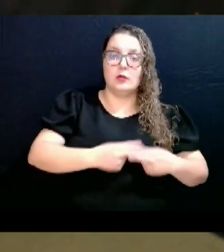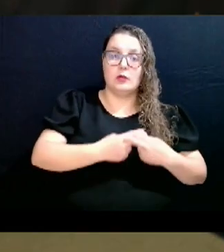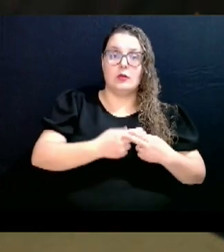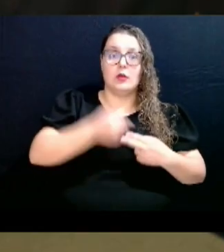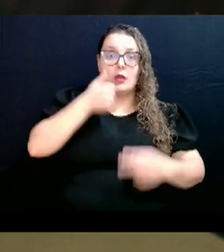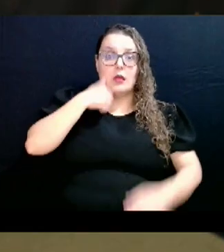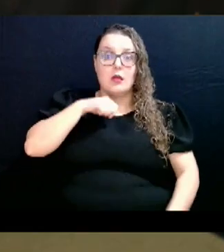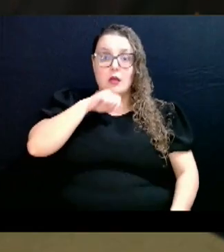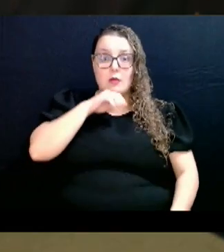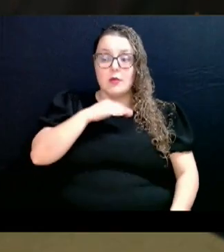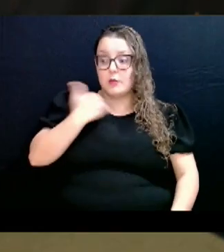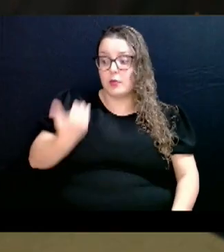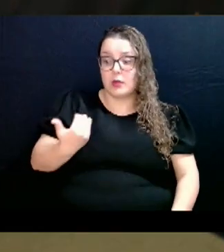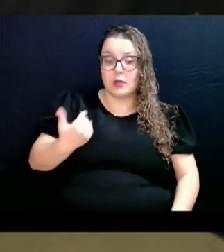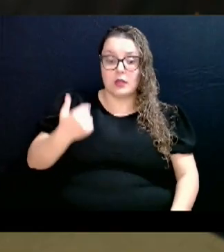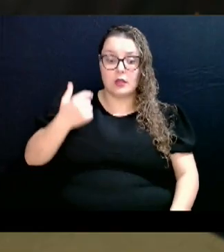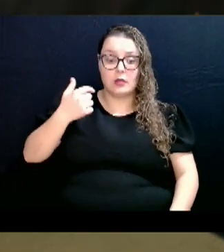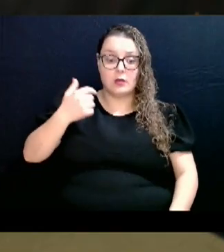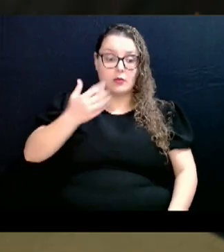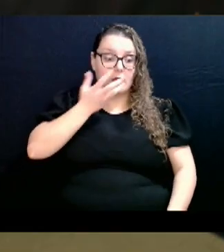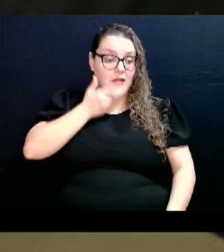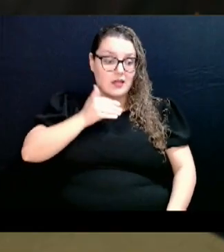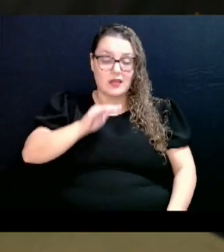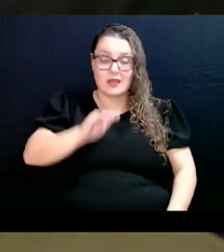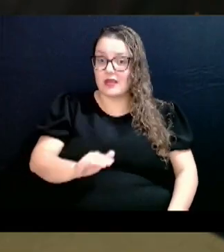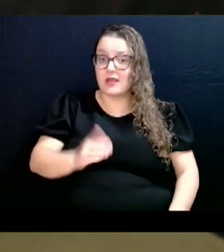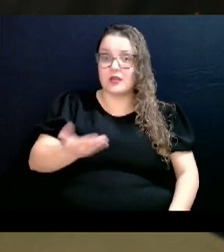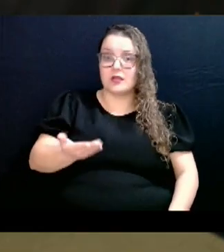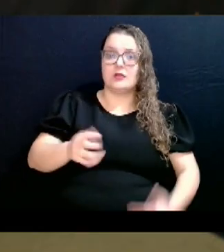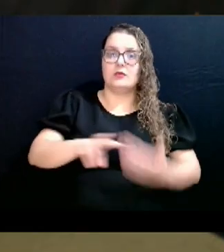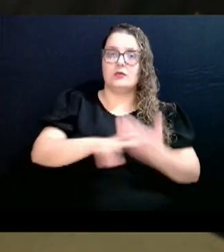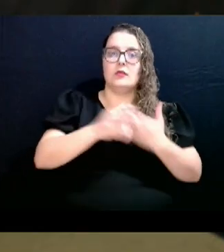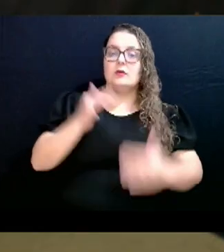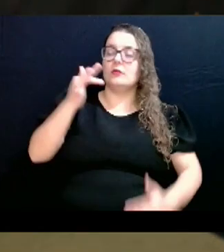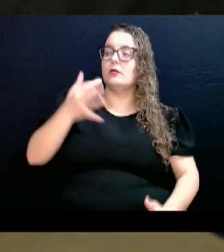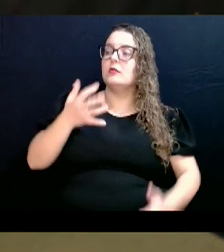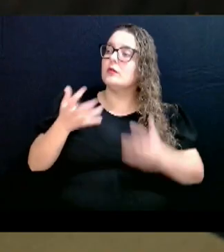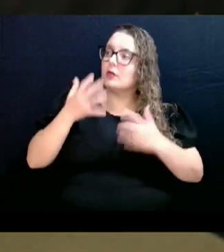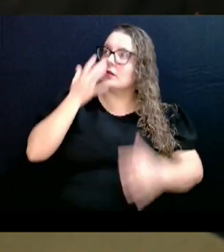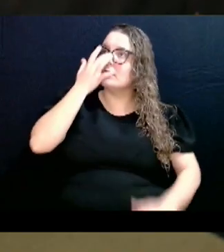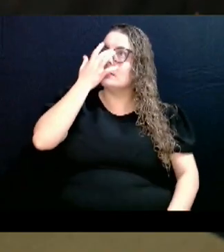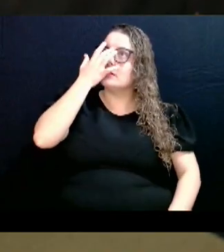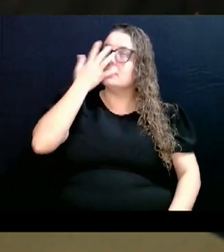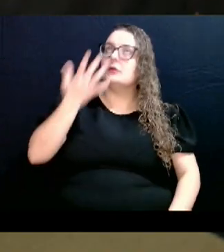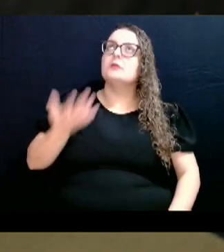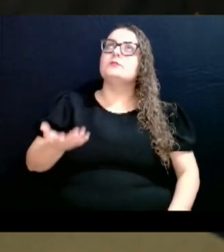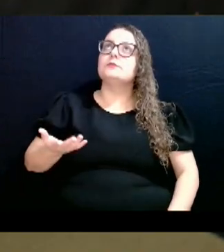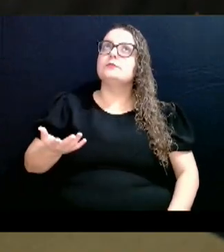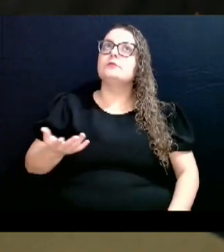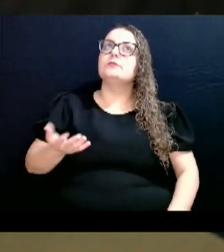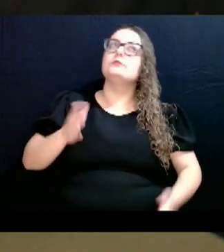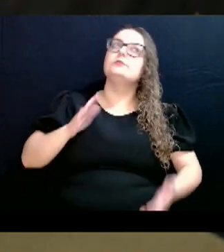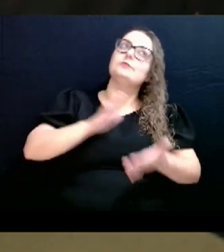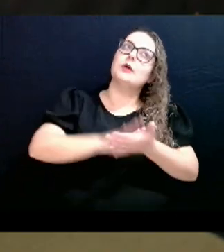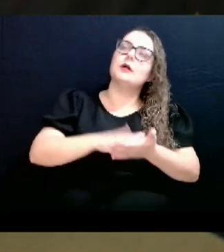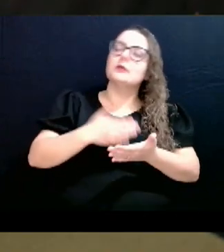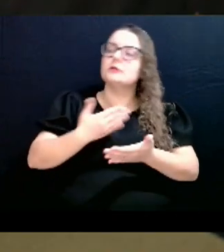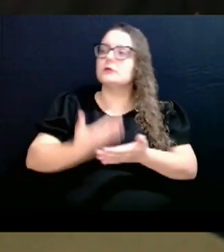cedo, e isso vai refletir lá na frente. Então eu gostaria que você fizesse assim uma leitura da